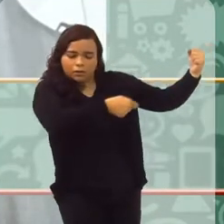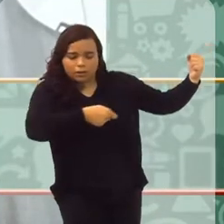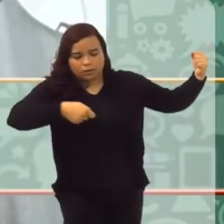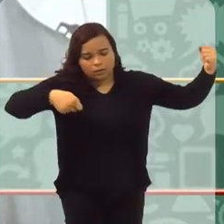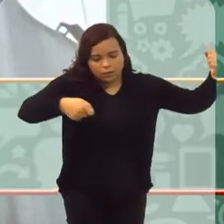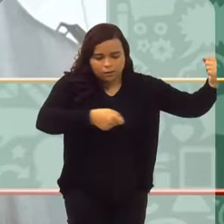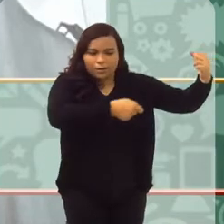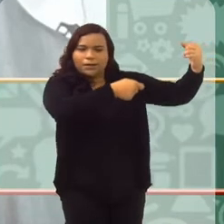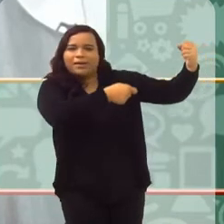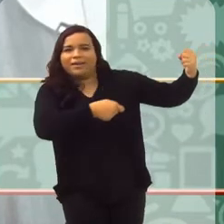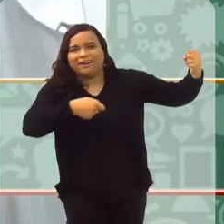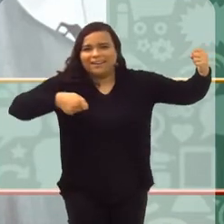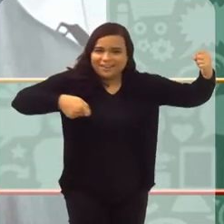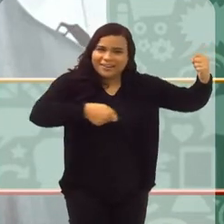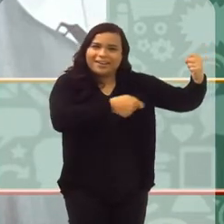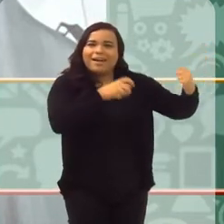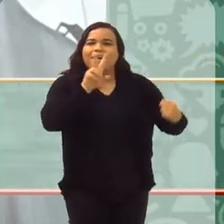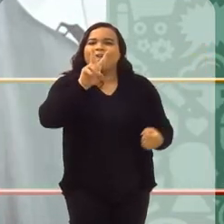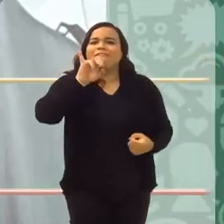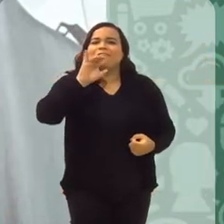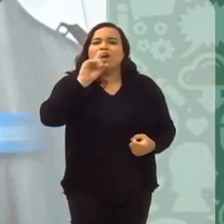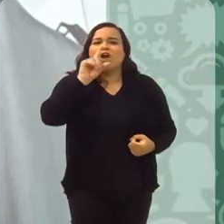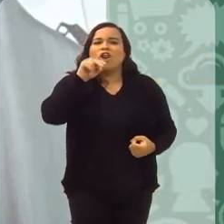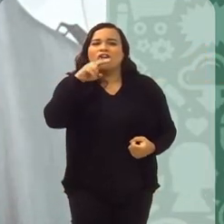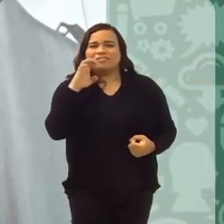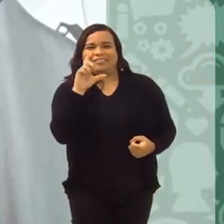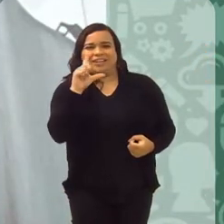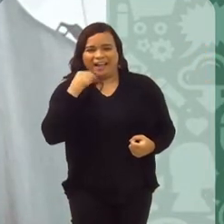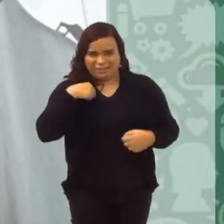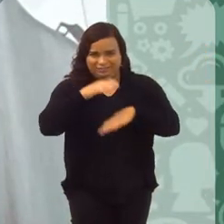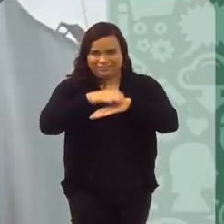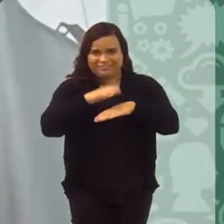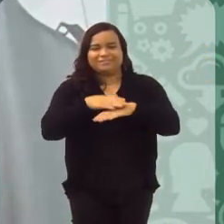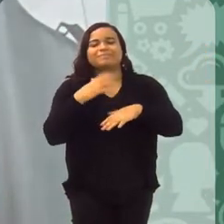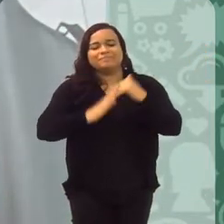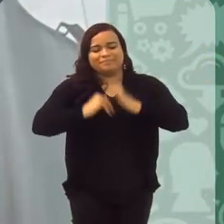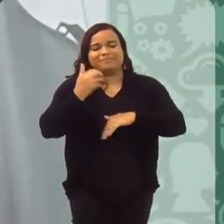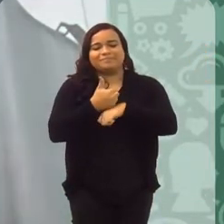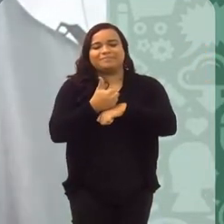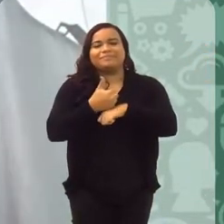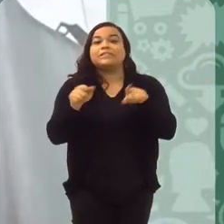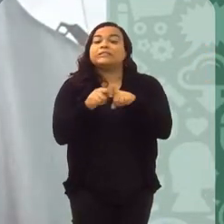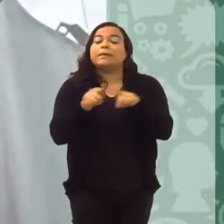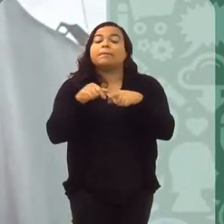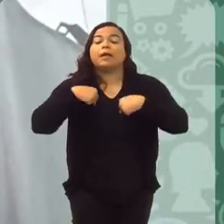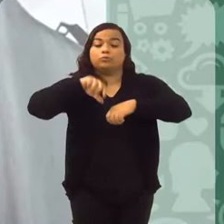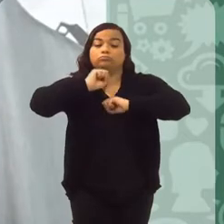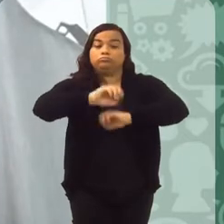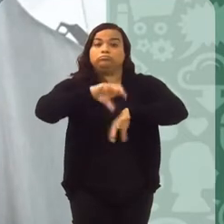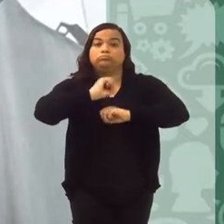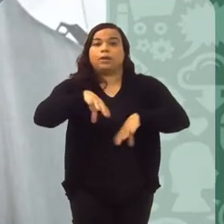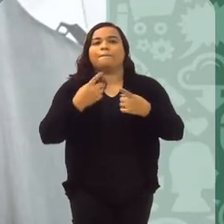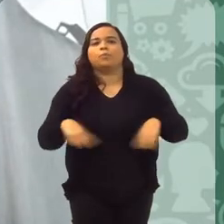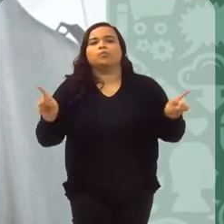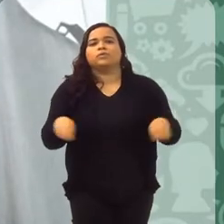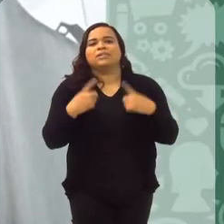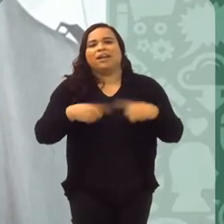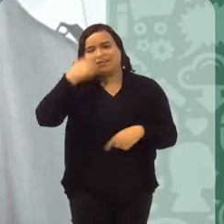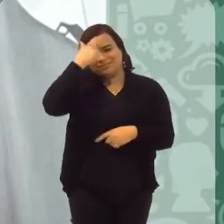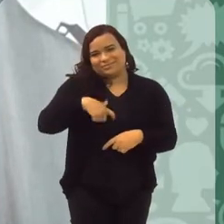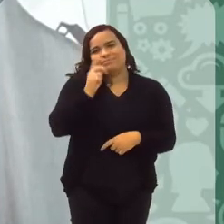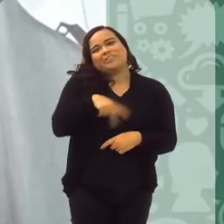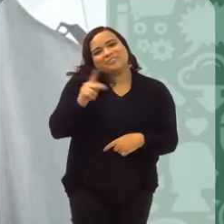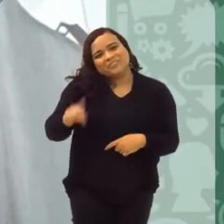meu instrumento principal. Sou educadora musical também. E a musicoterapia surgiu depois disso.